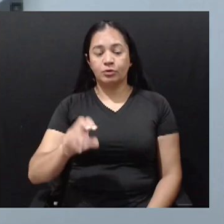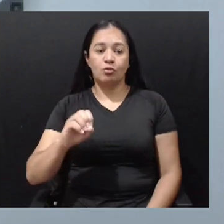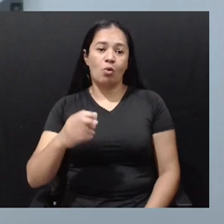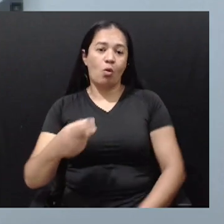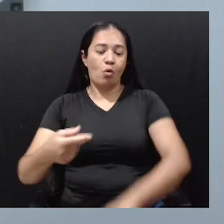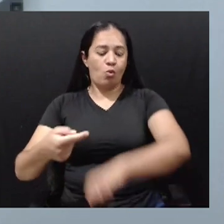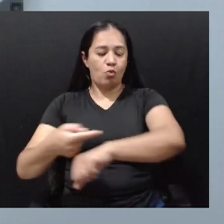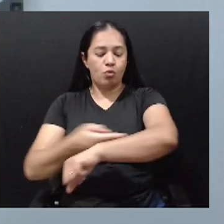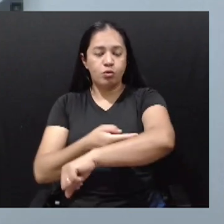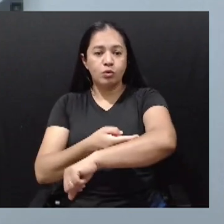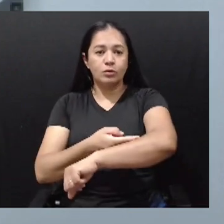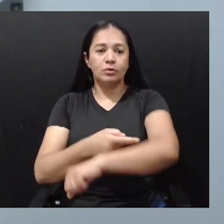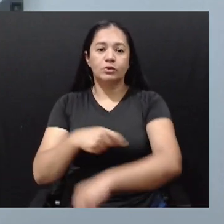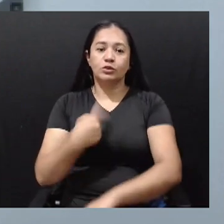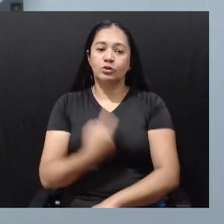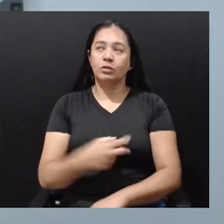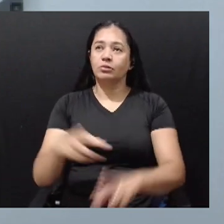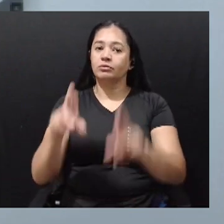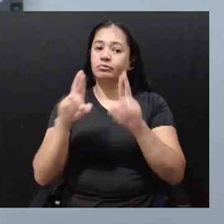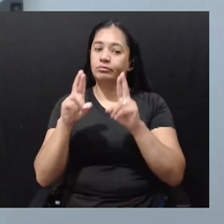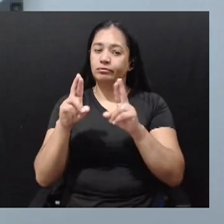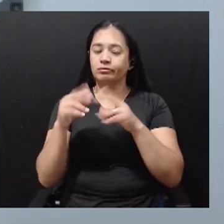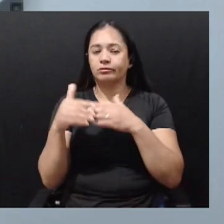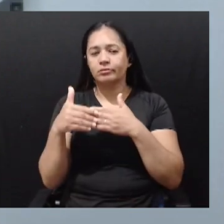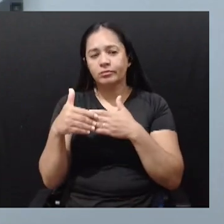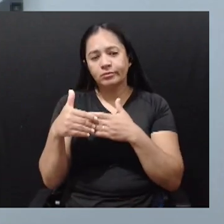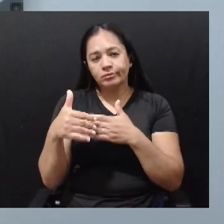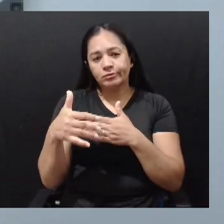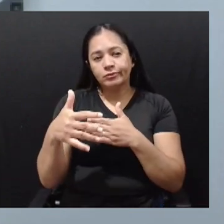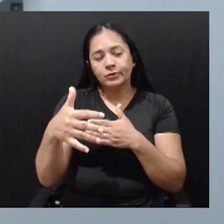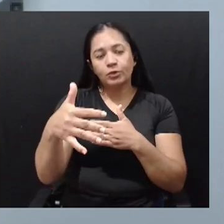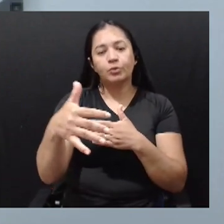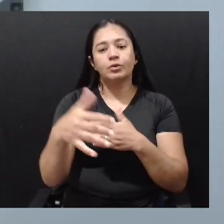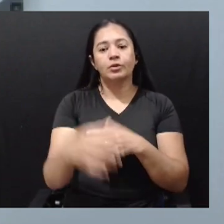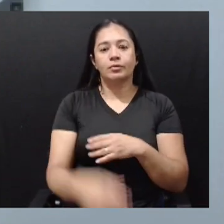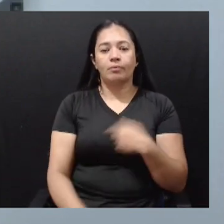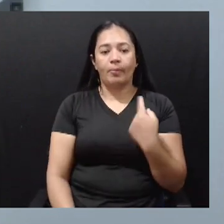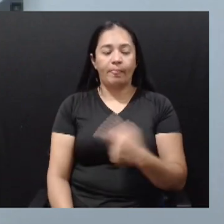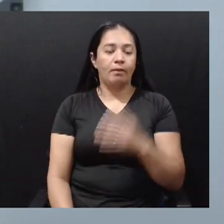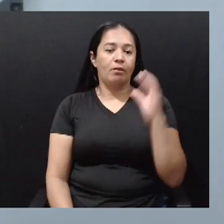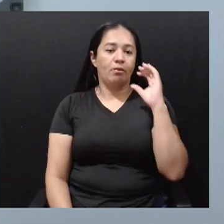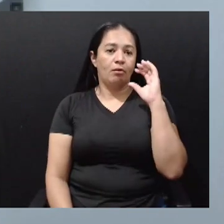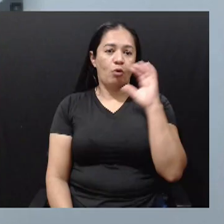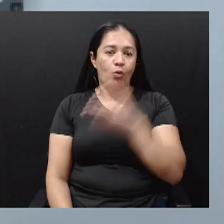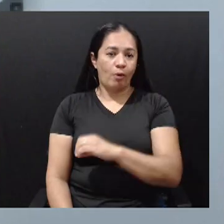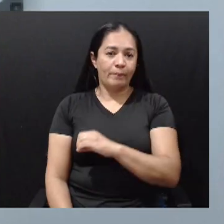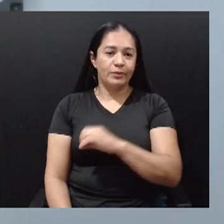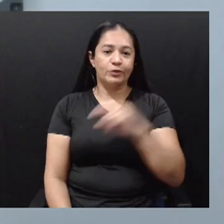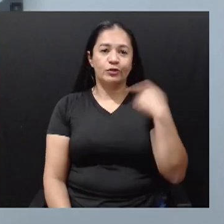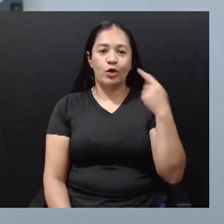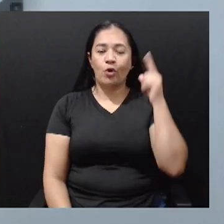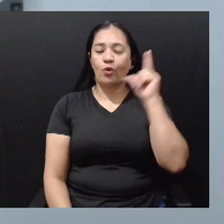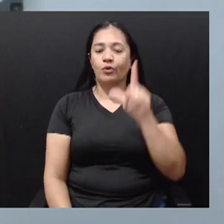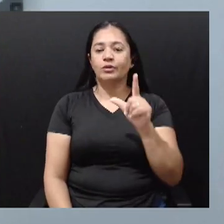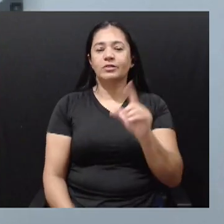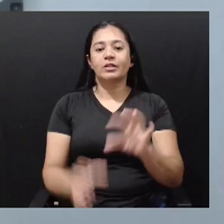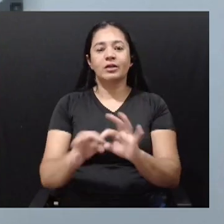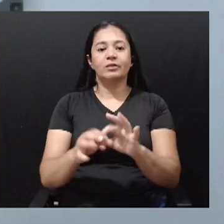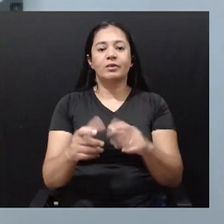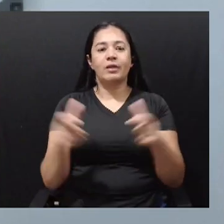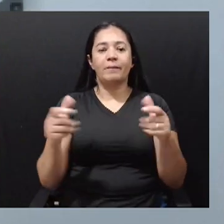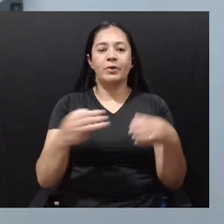que num espaço de tempo aí bem curto, já esteja sendo disponibilizado na maioria dos municípios do